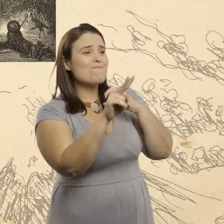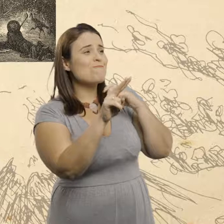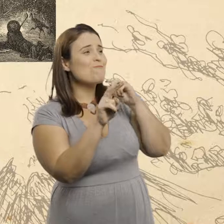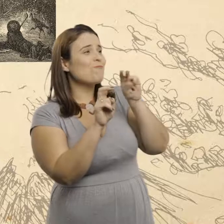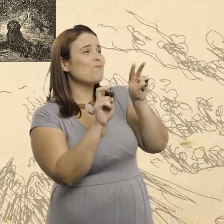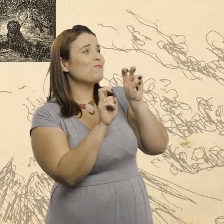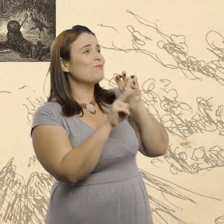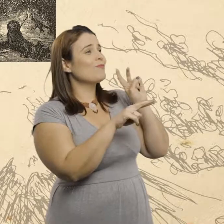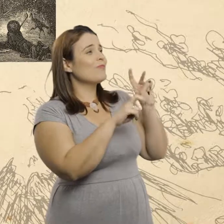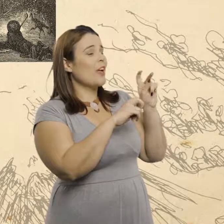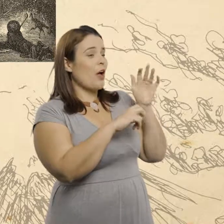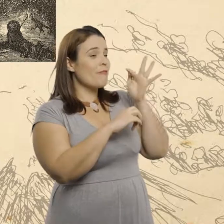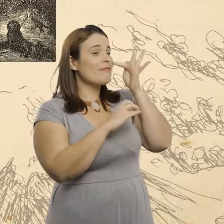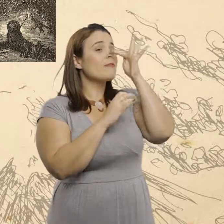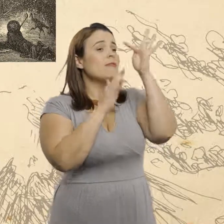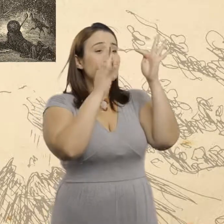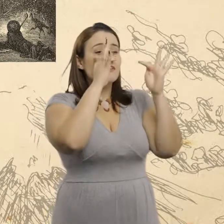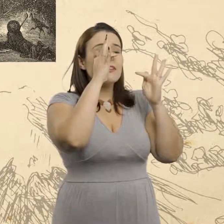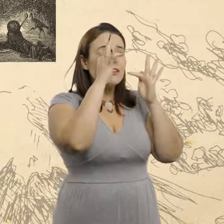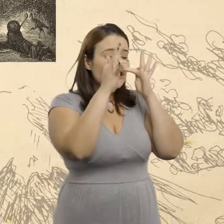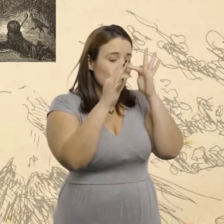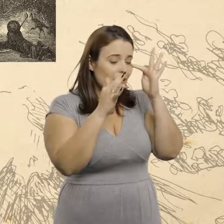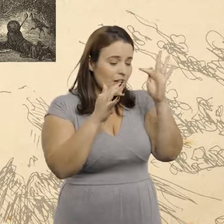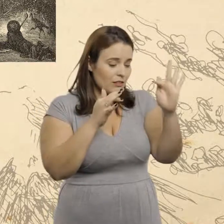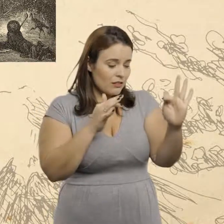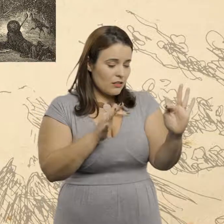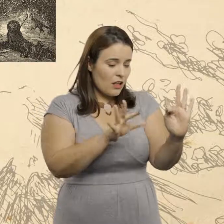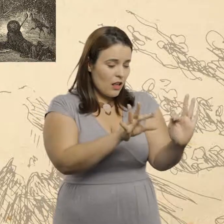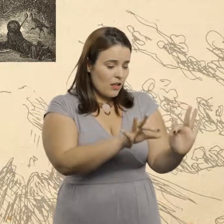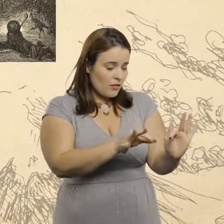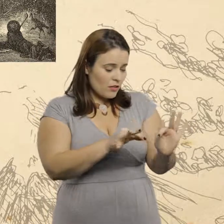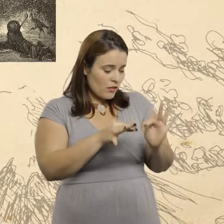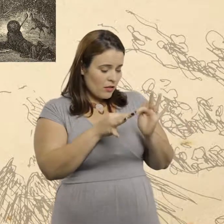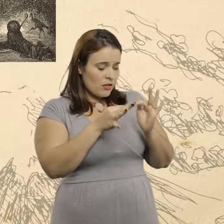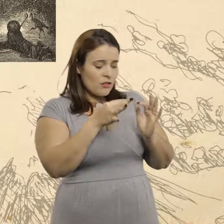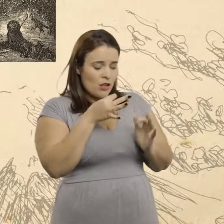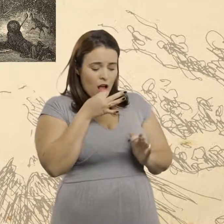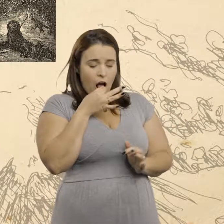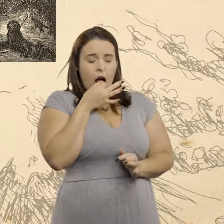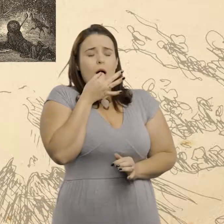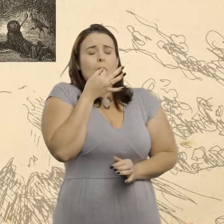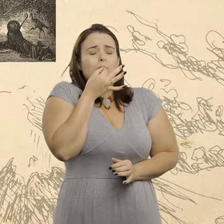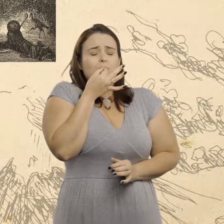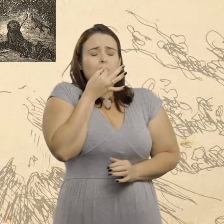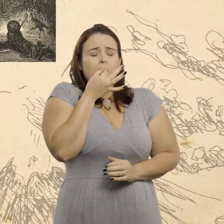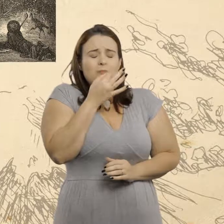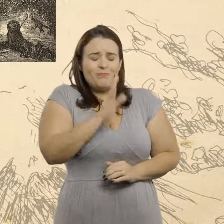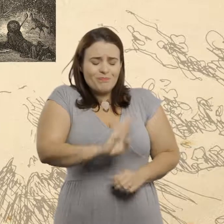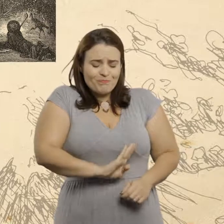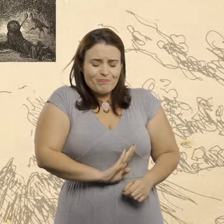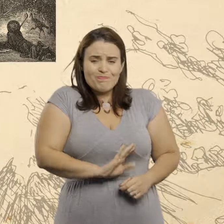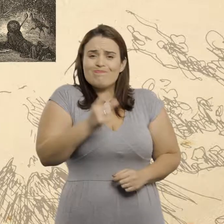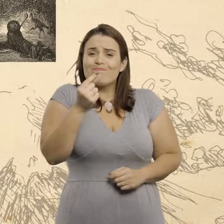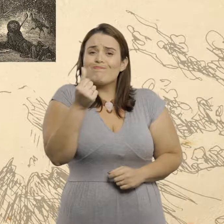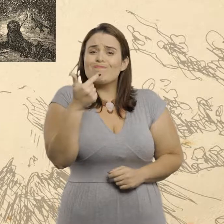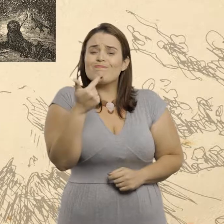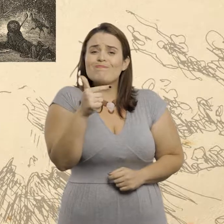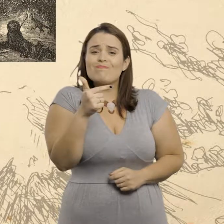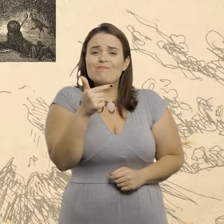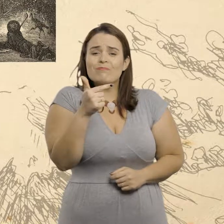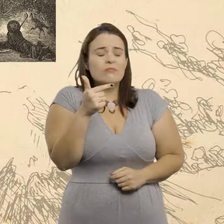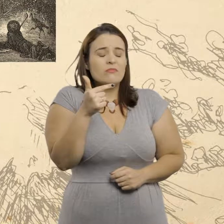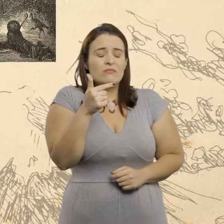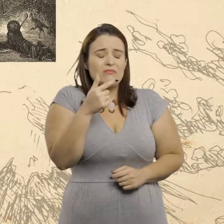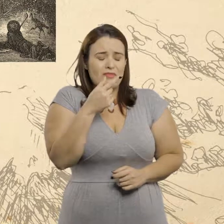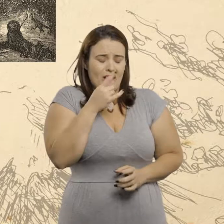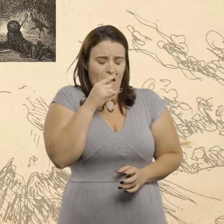espécies diferentes. Ele viu algumas flores no meio do campo e resolveu comê-las. Ele estava com fome e não tinha dinheiro, mas